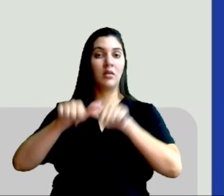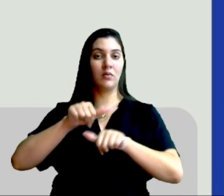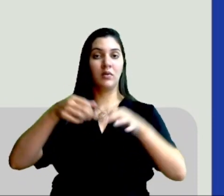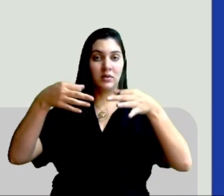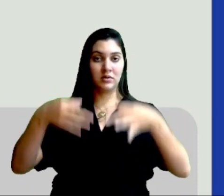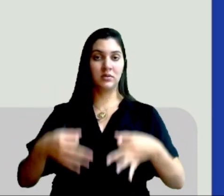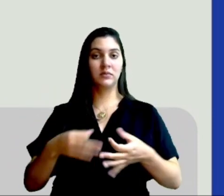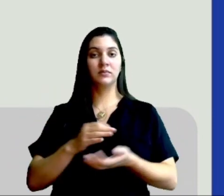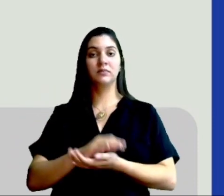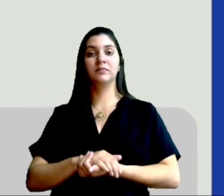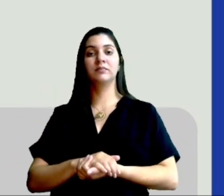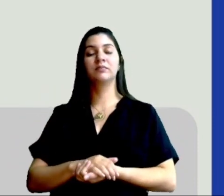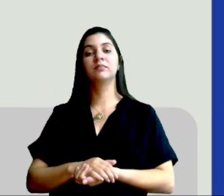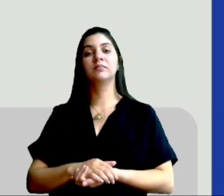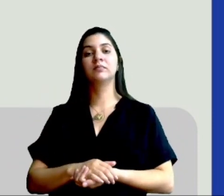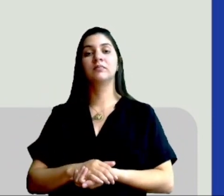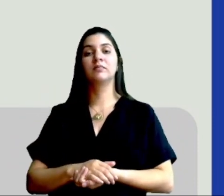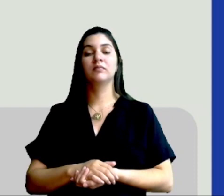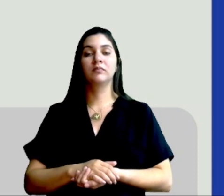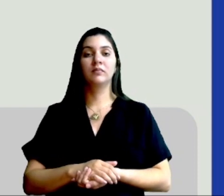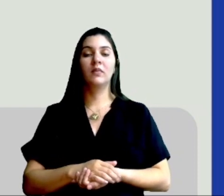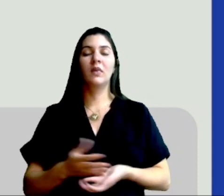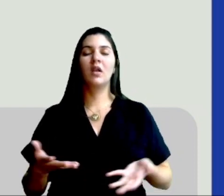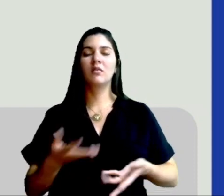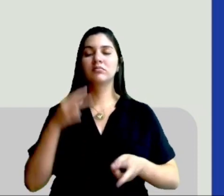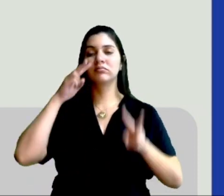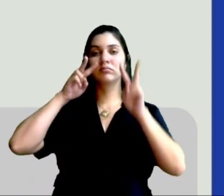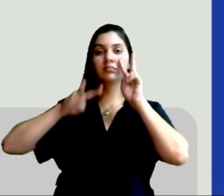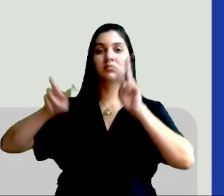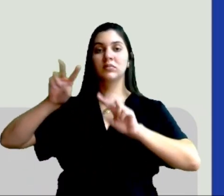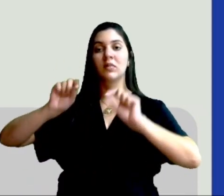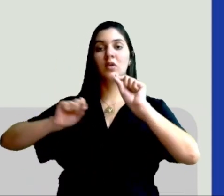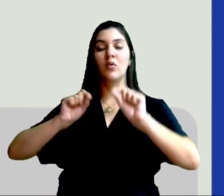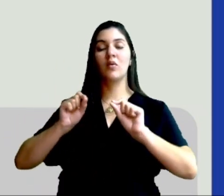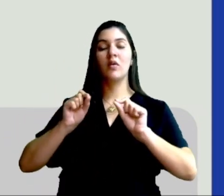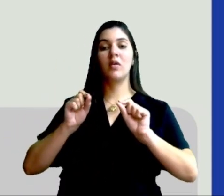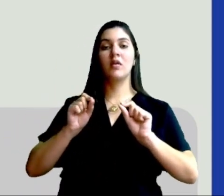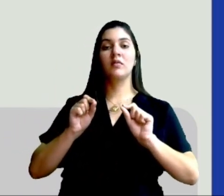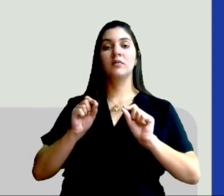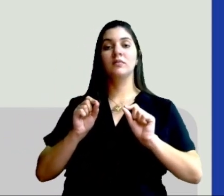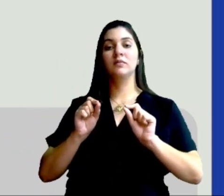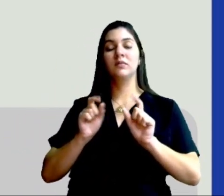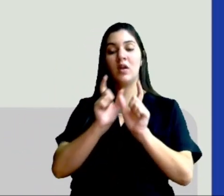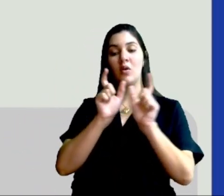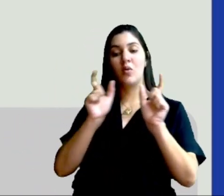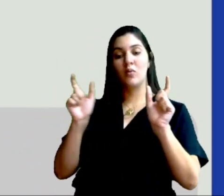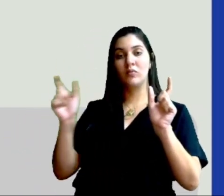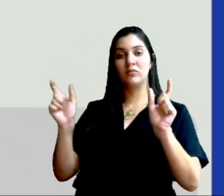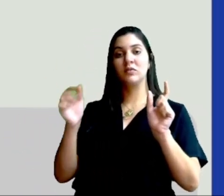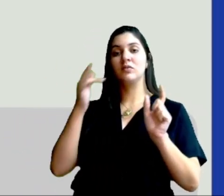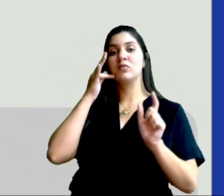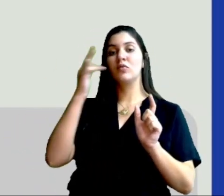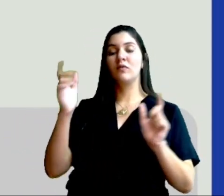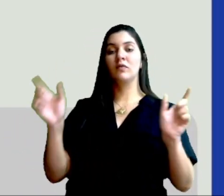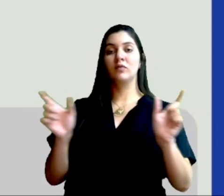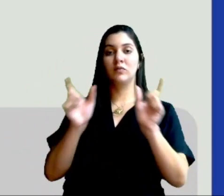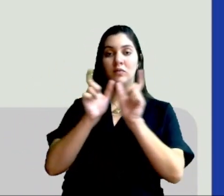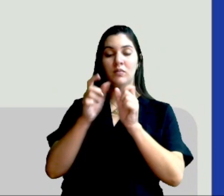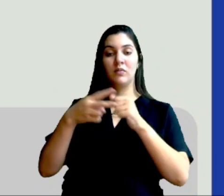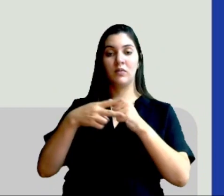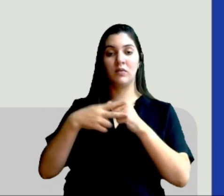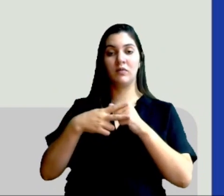certo? Aí agora a gente vai ver as conjugações do futuro composto